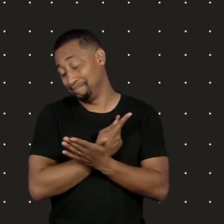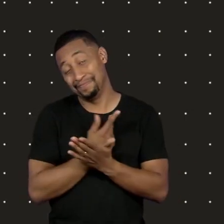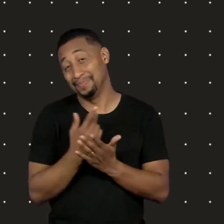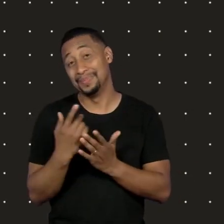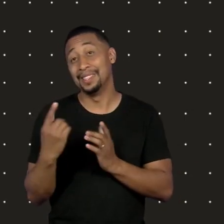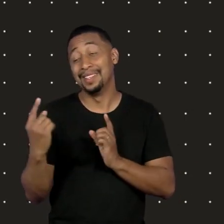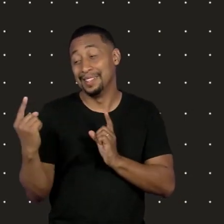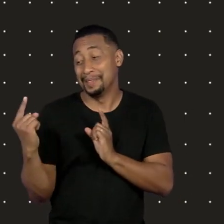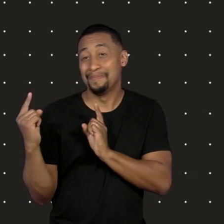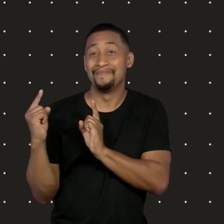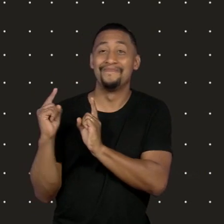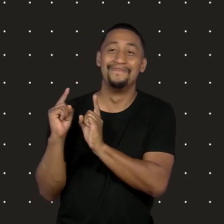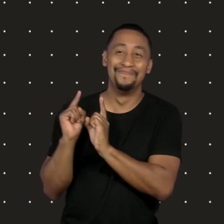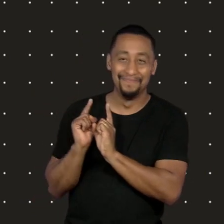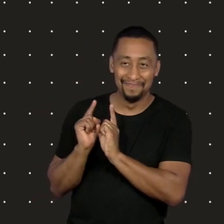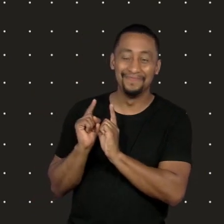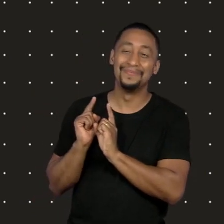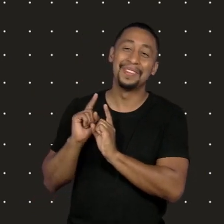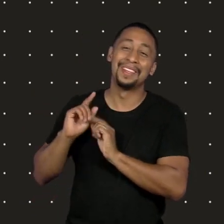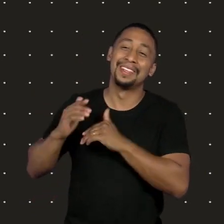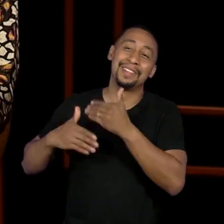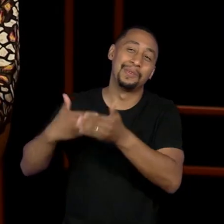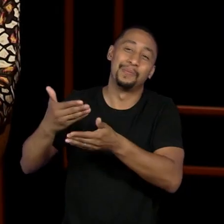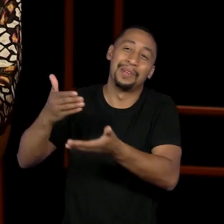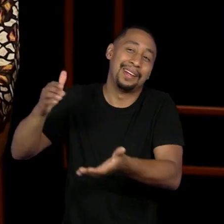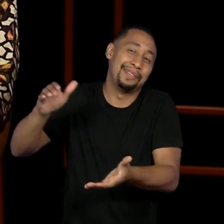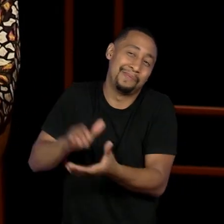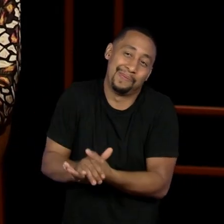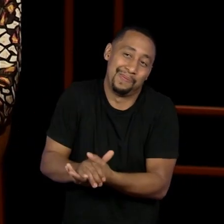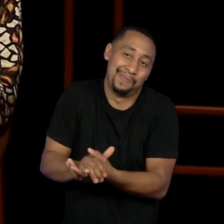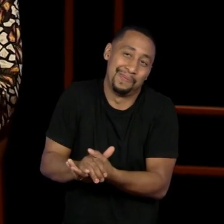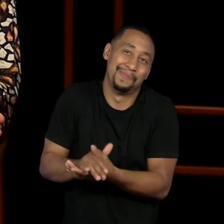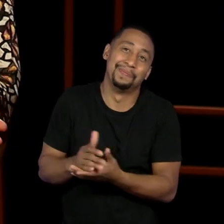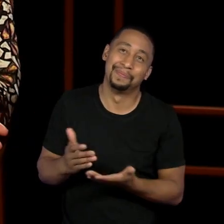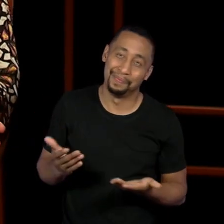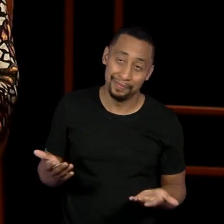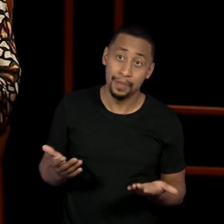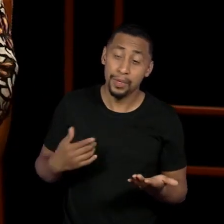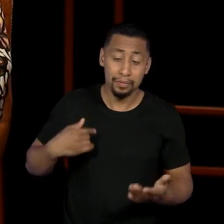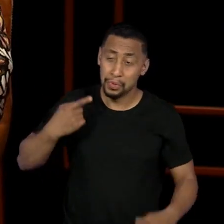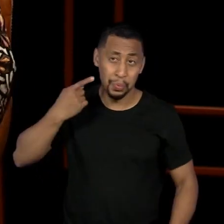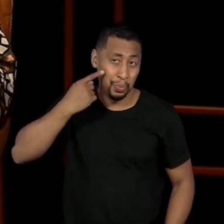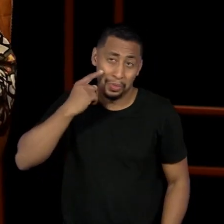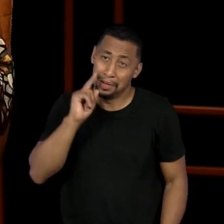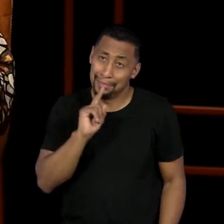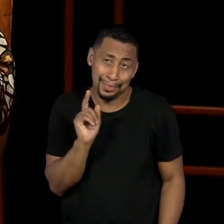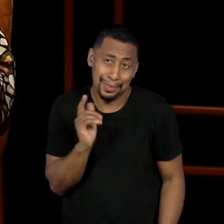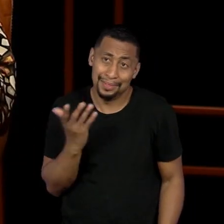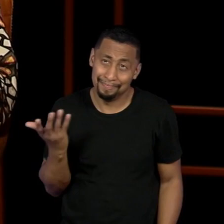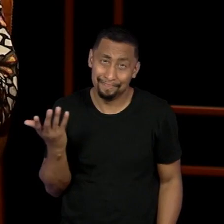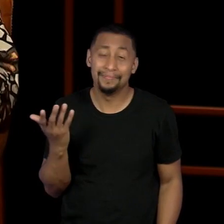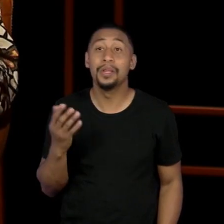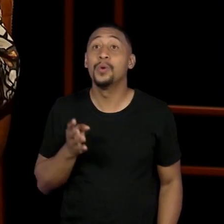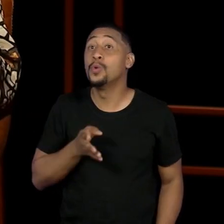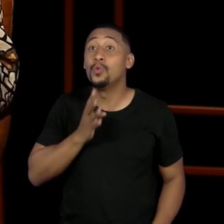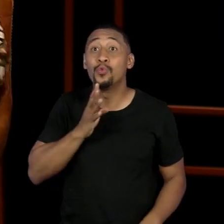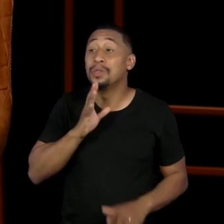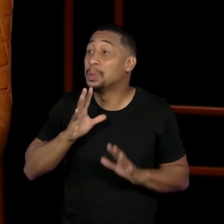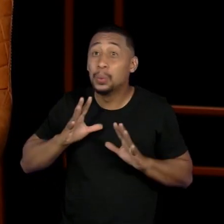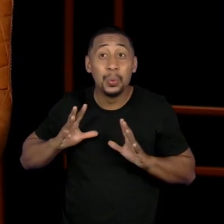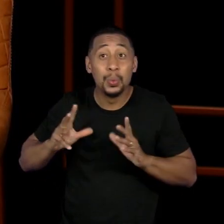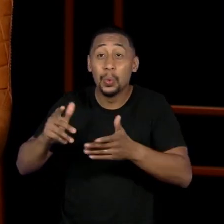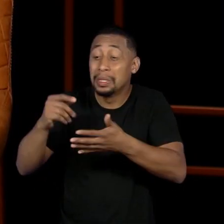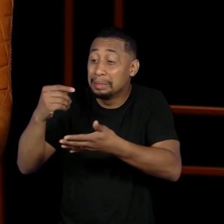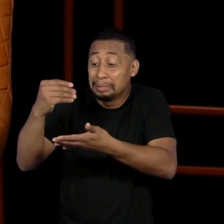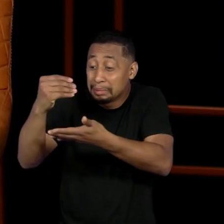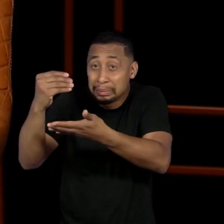com quem, obviamente, depois eu casei. E com o Ronaldo, eu não sabia, eu conhecia todas as músicas dele. Quando eu